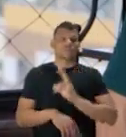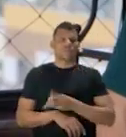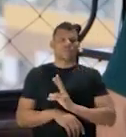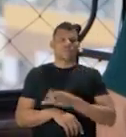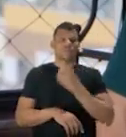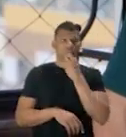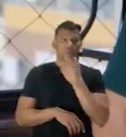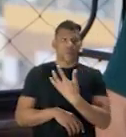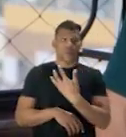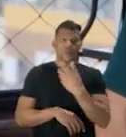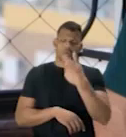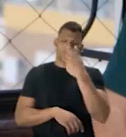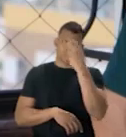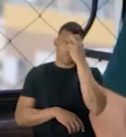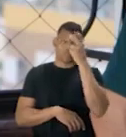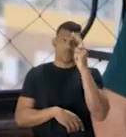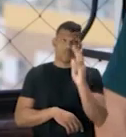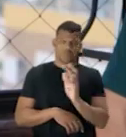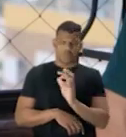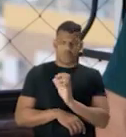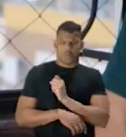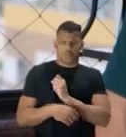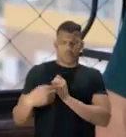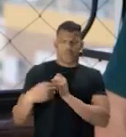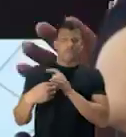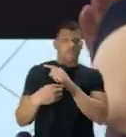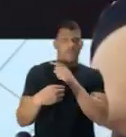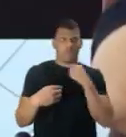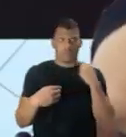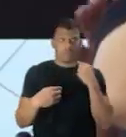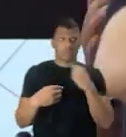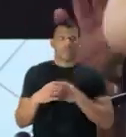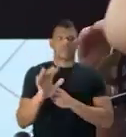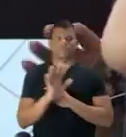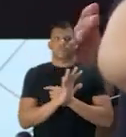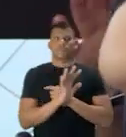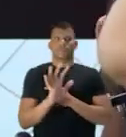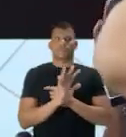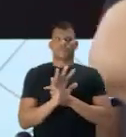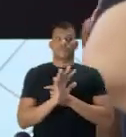causou. Malandro não morre de mal de amor.